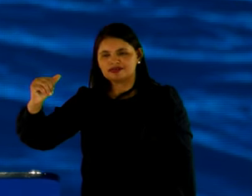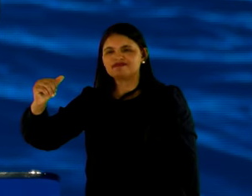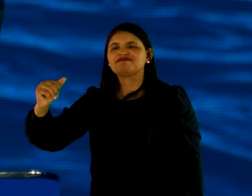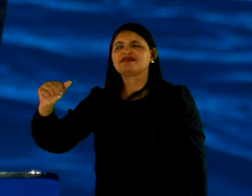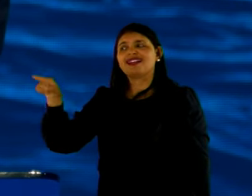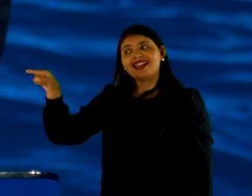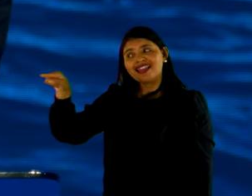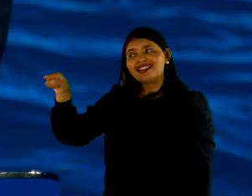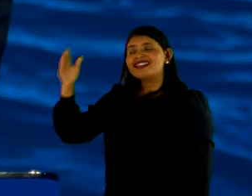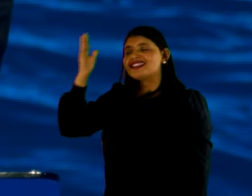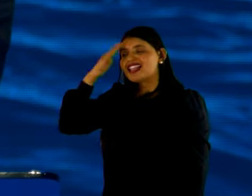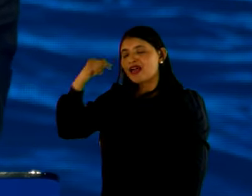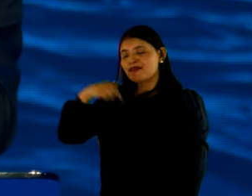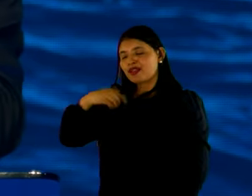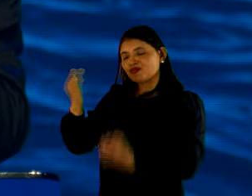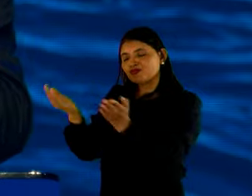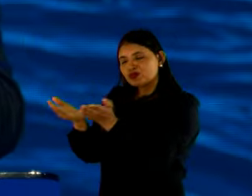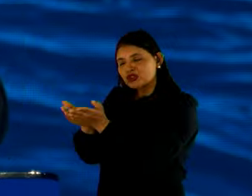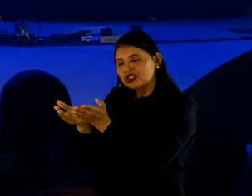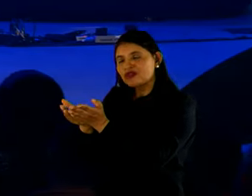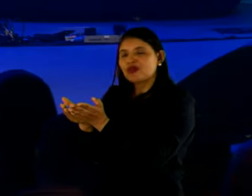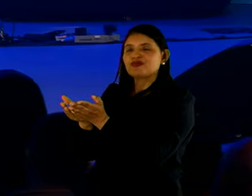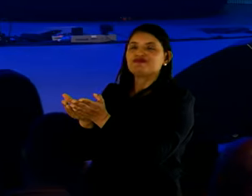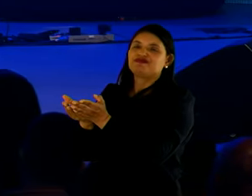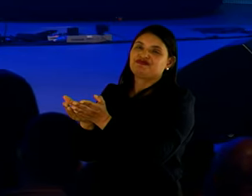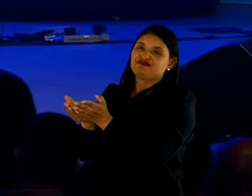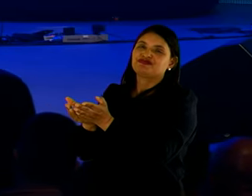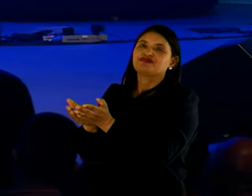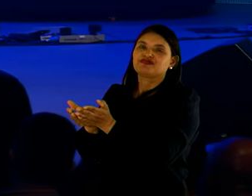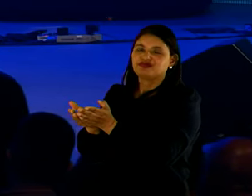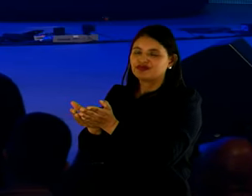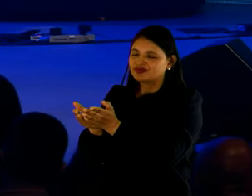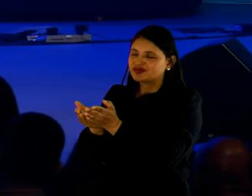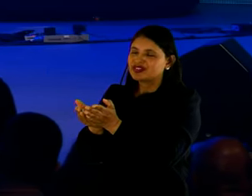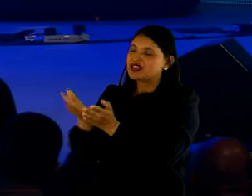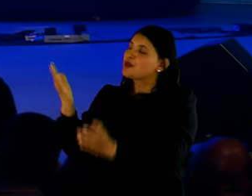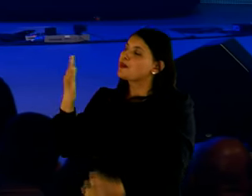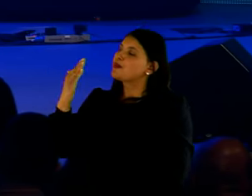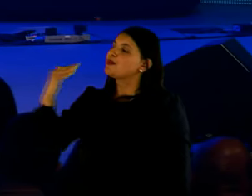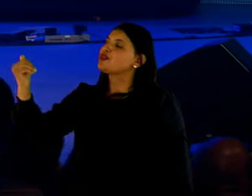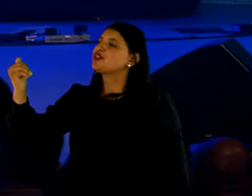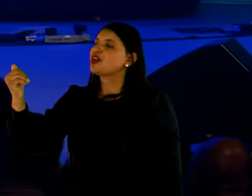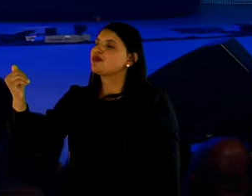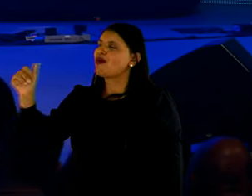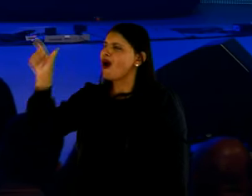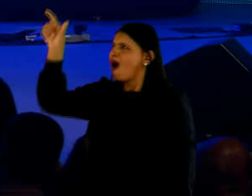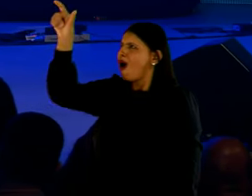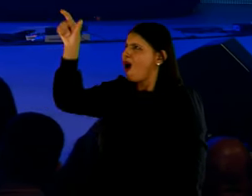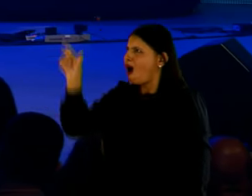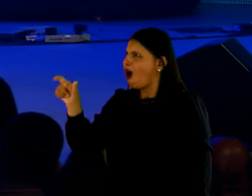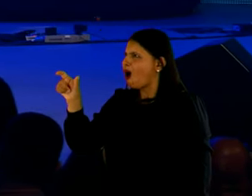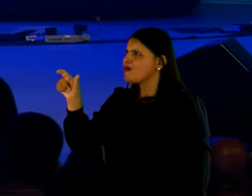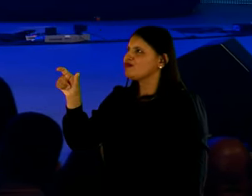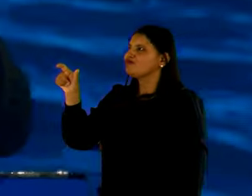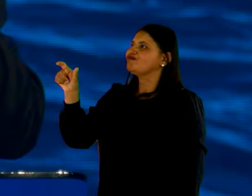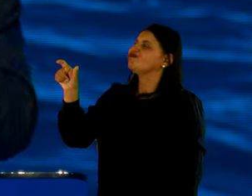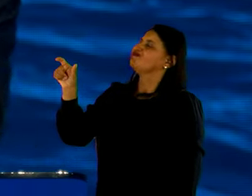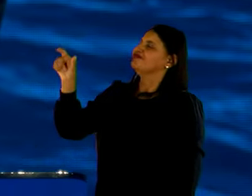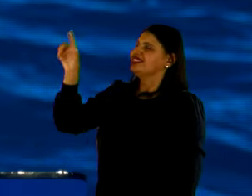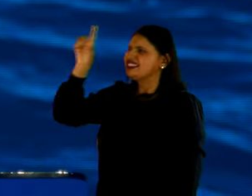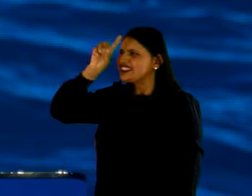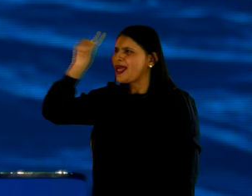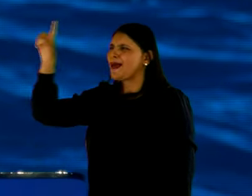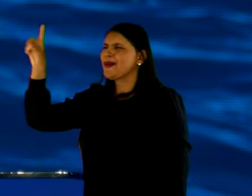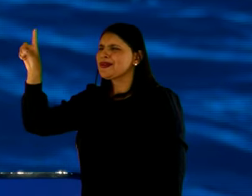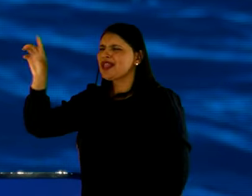cristão e já não me chamam pelo nome, mas me chamam de homem de Deus ou de pastor. Você